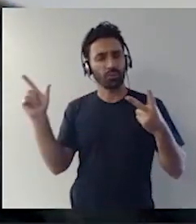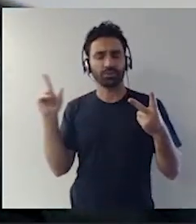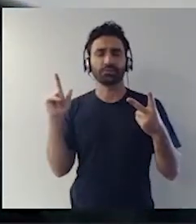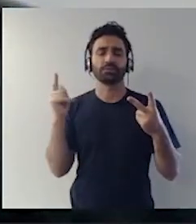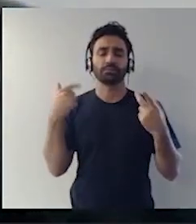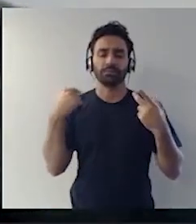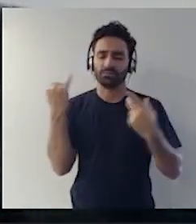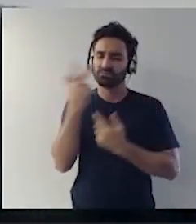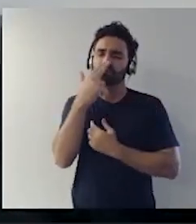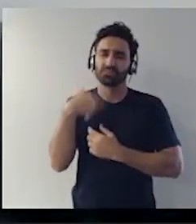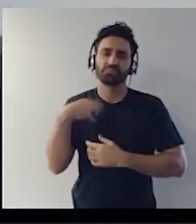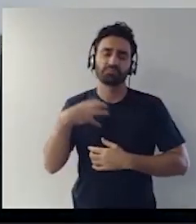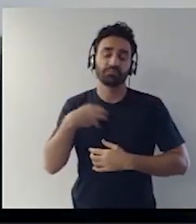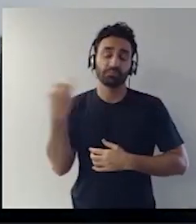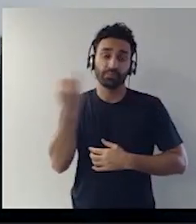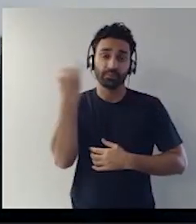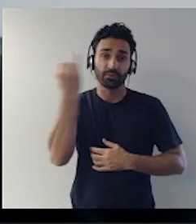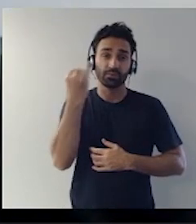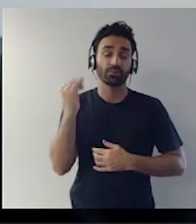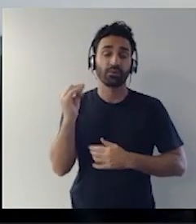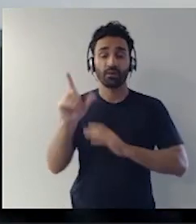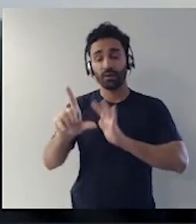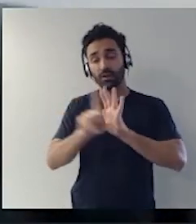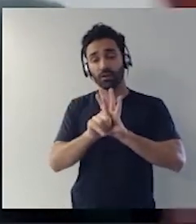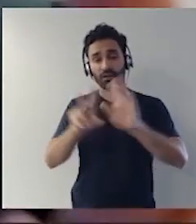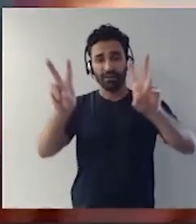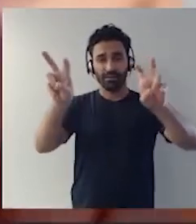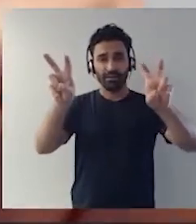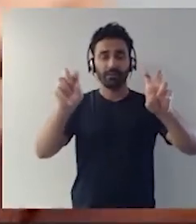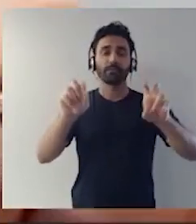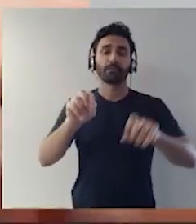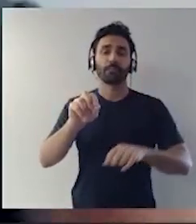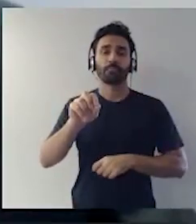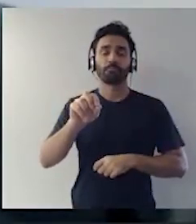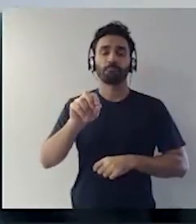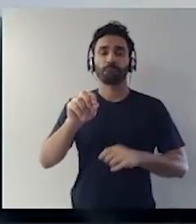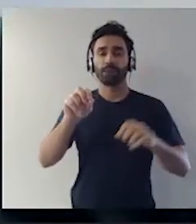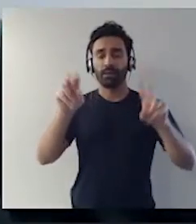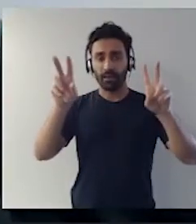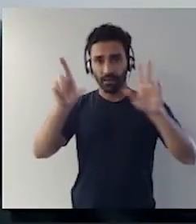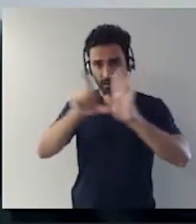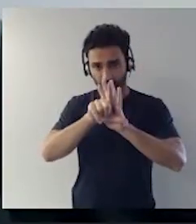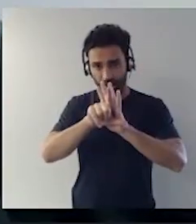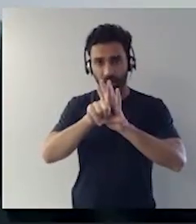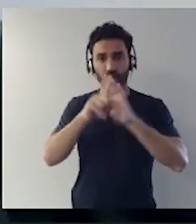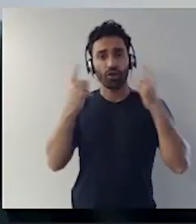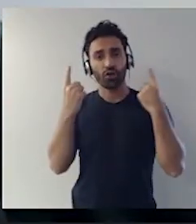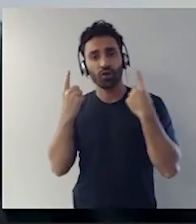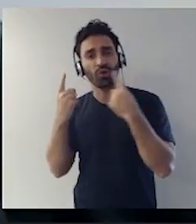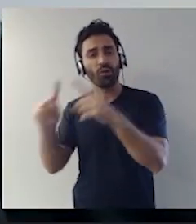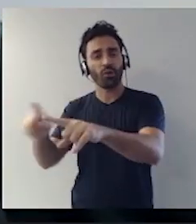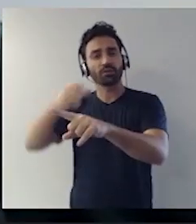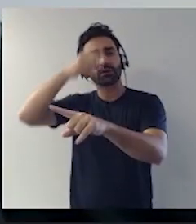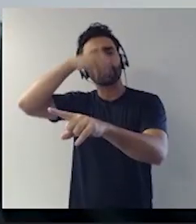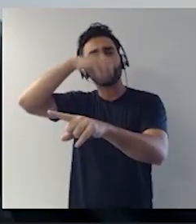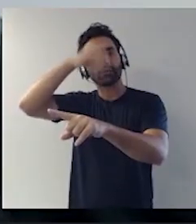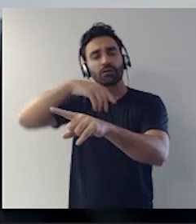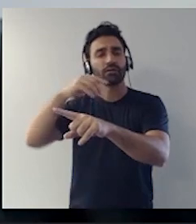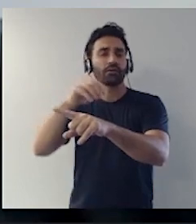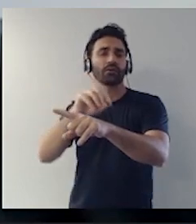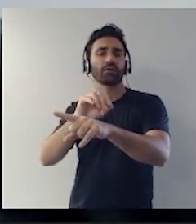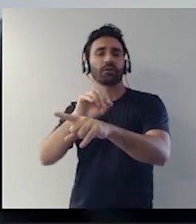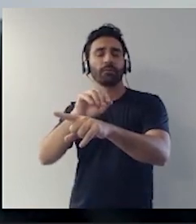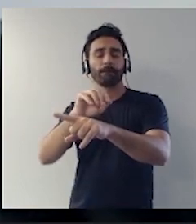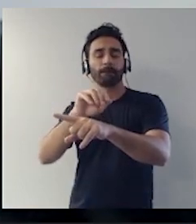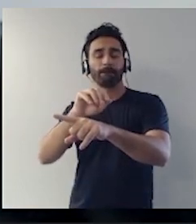colegas, a nossa lei de combate à improbidade administrativa não